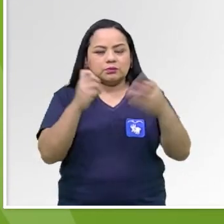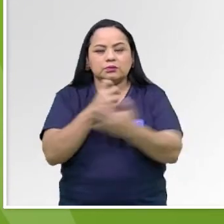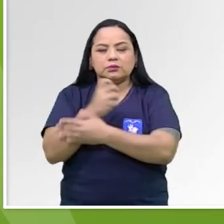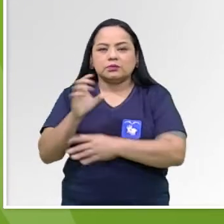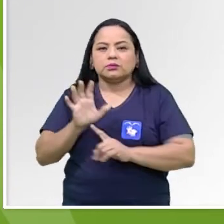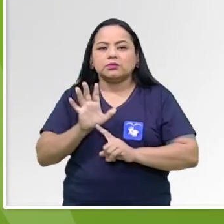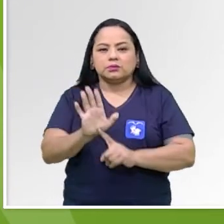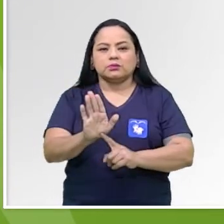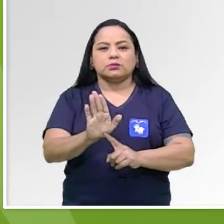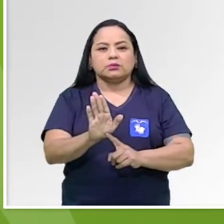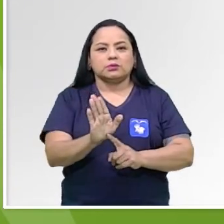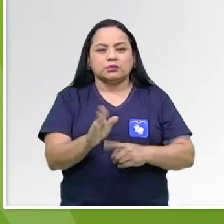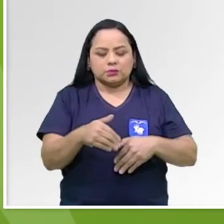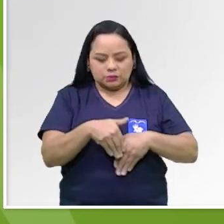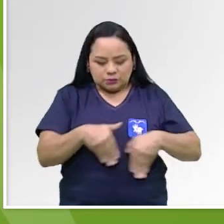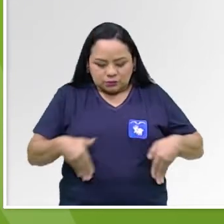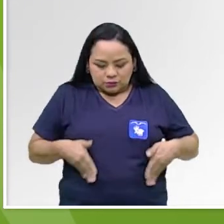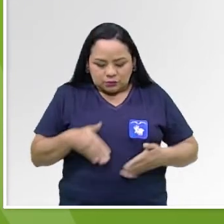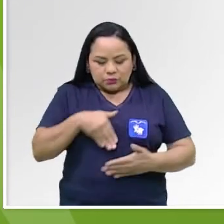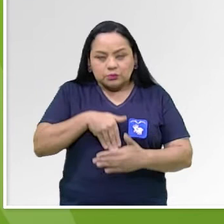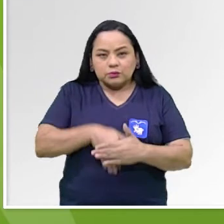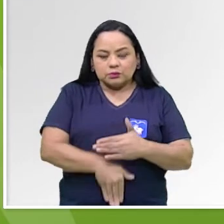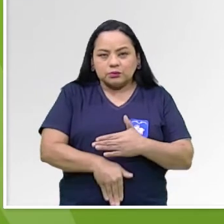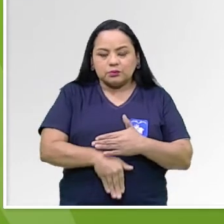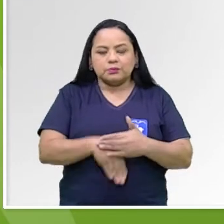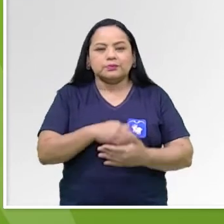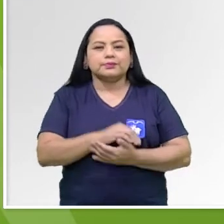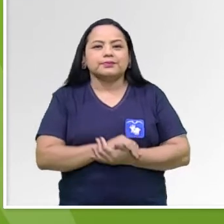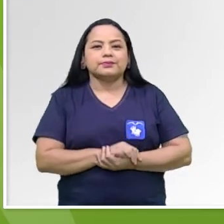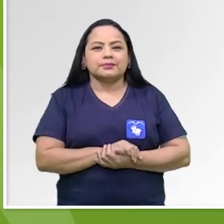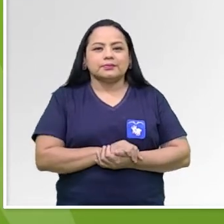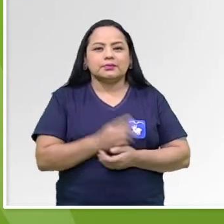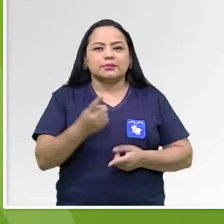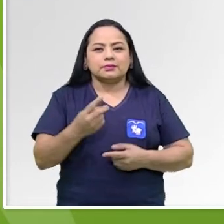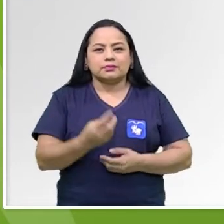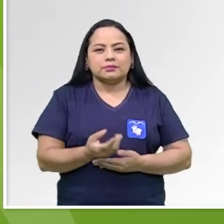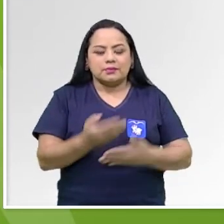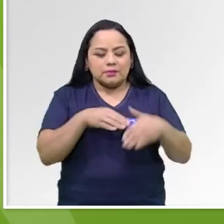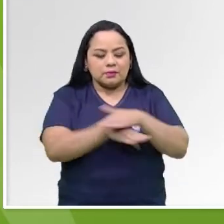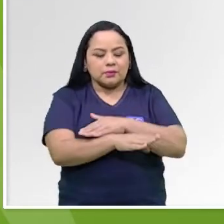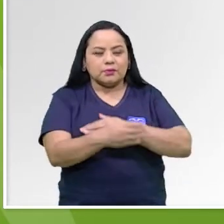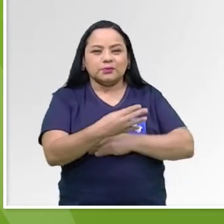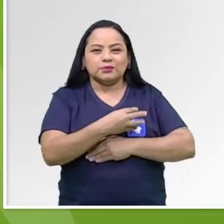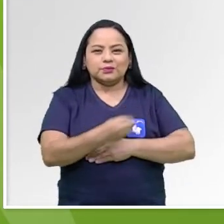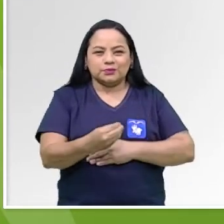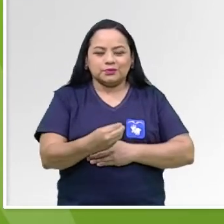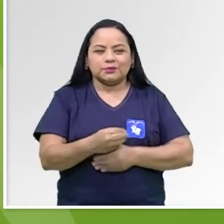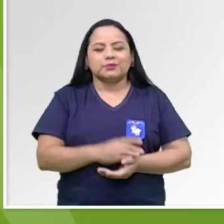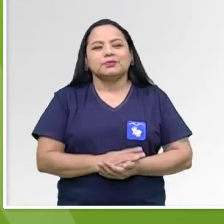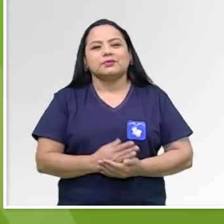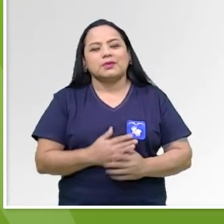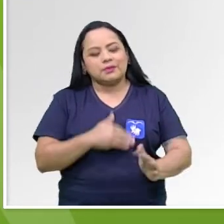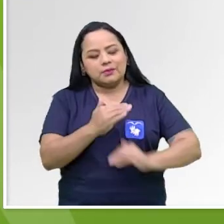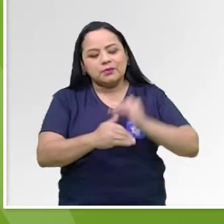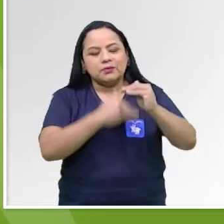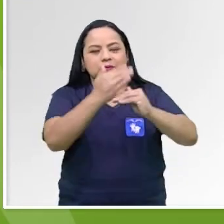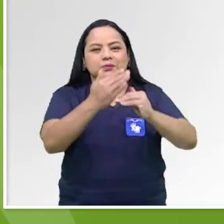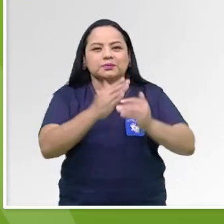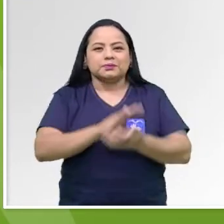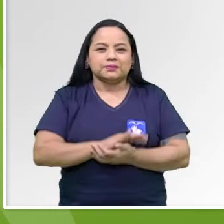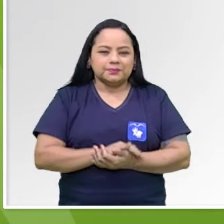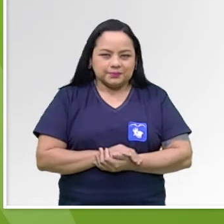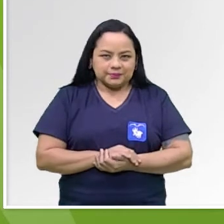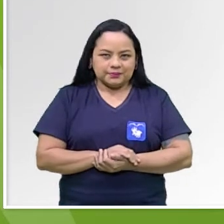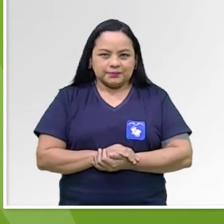apresentam o marsúpio, que é uma espécie de bolsa abdominal que vai guardar os filhotinhos, né, ainda em desenvolvimento,